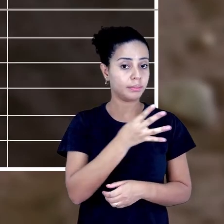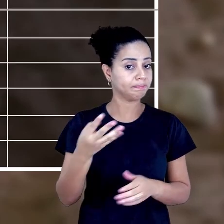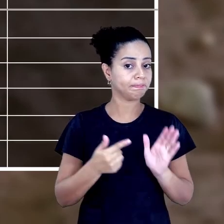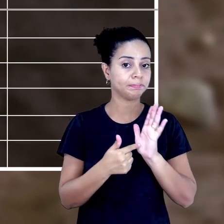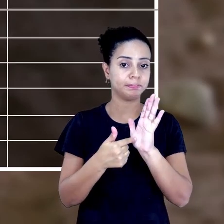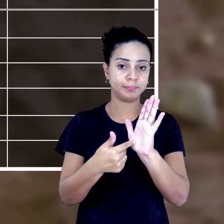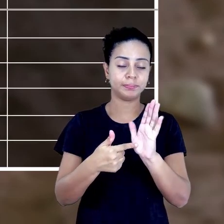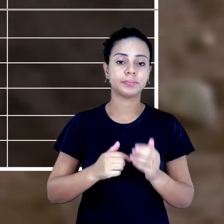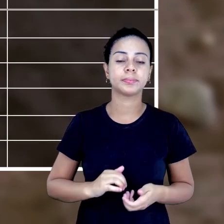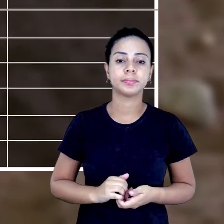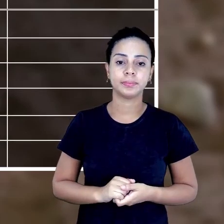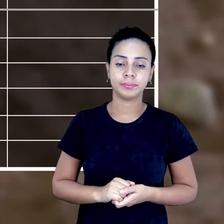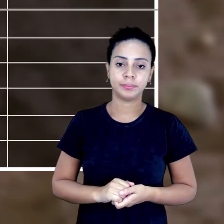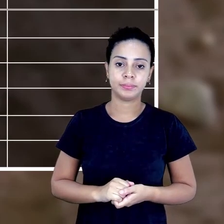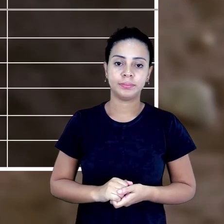tabela.